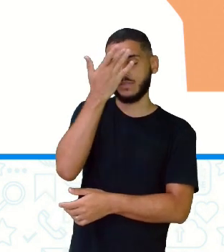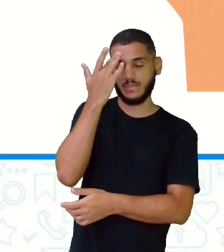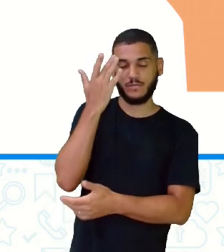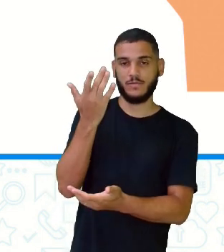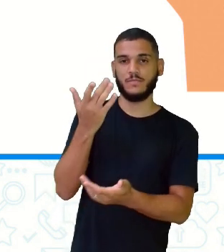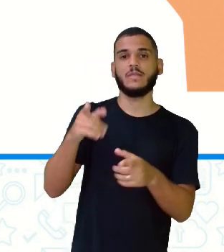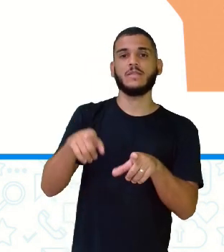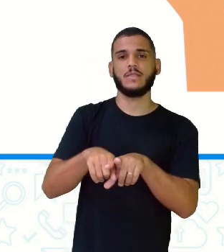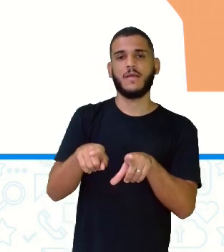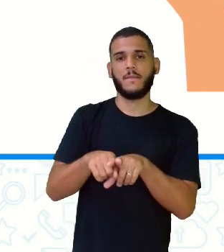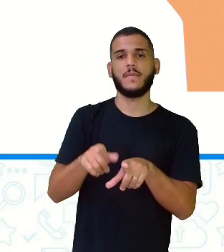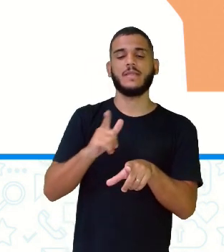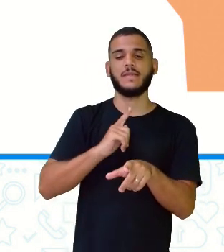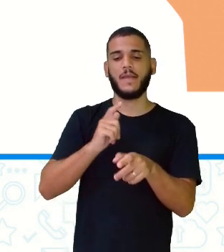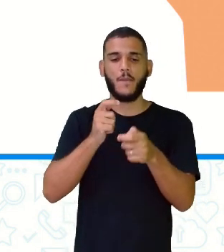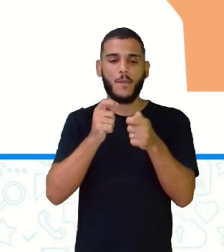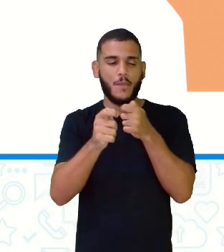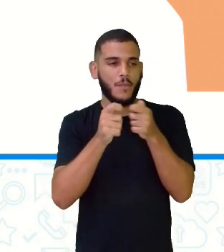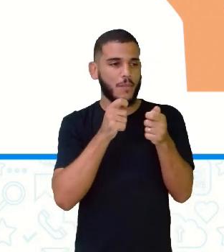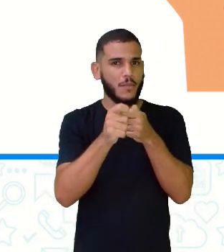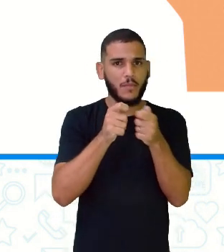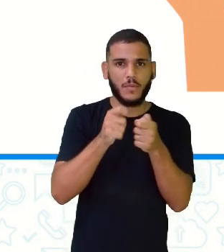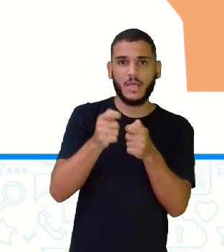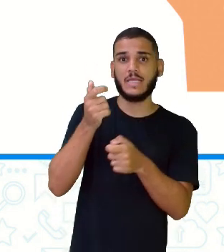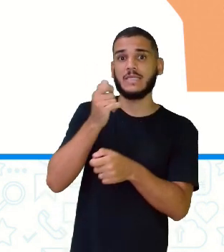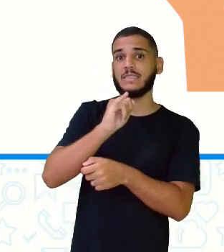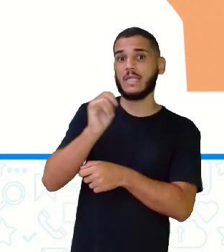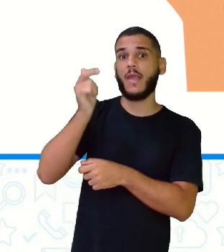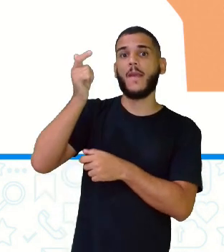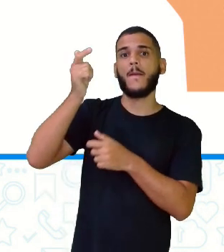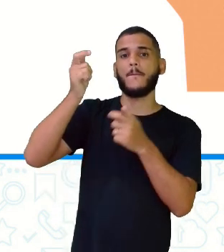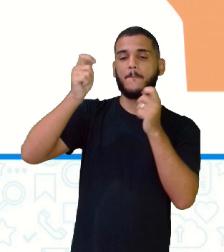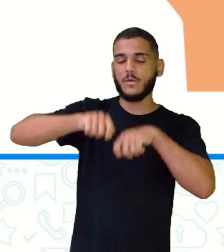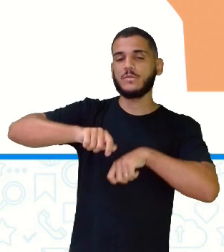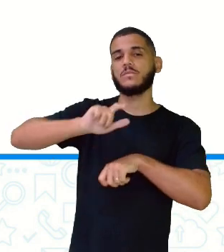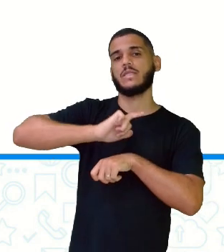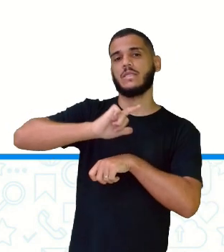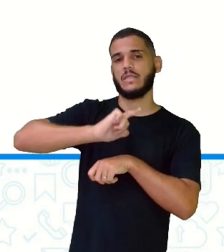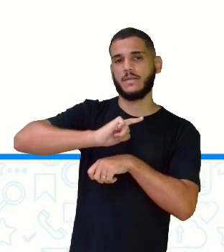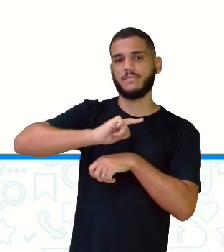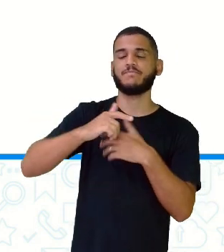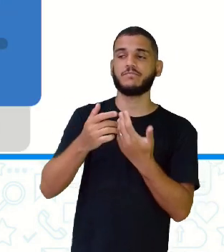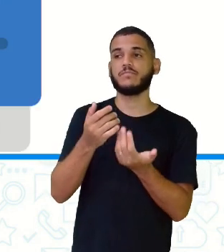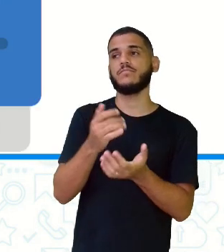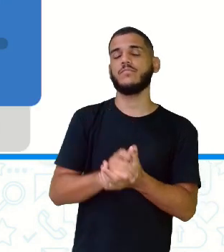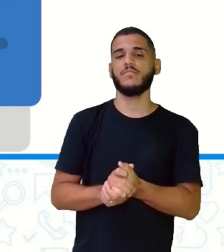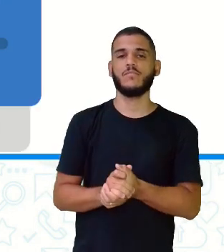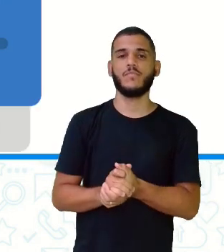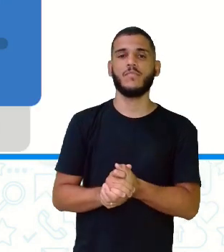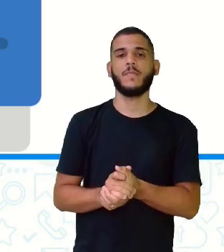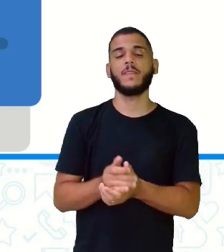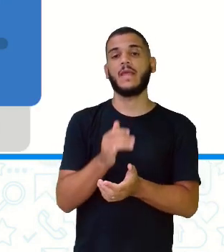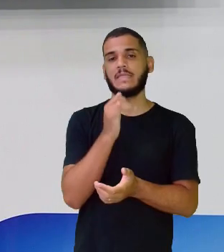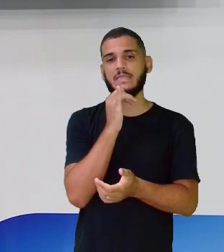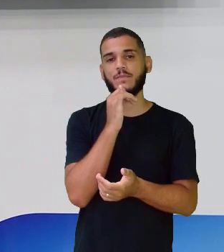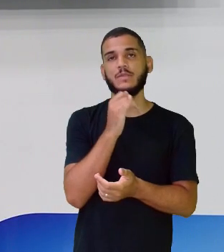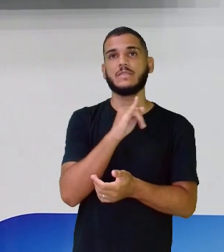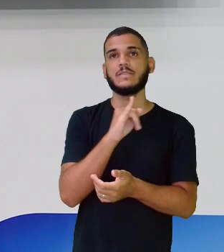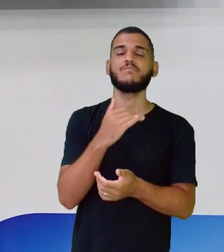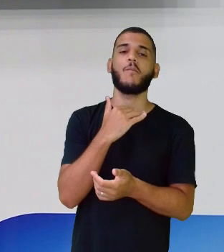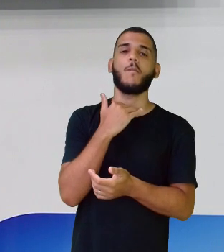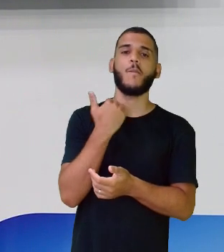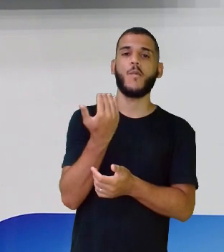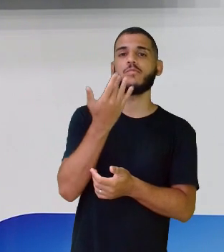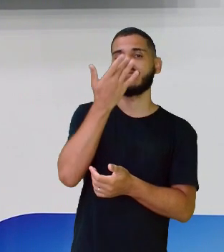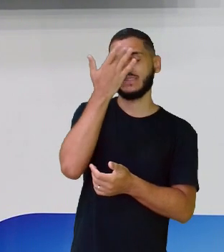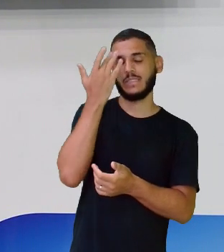possível, entrevistá-la. Se possível, aí como ele fala, porque se for no caso aí da morte aí da pessoa,